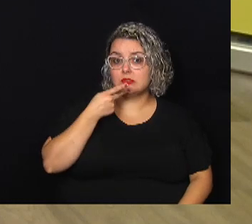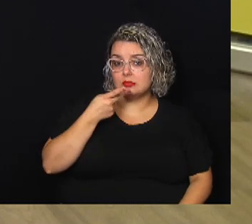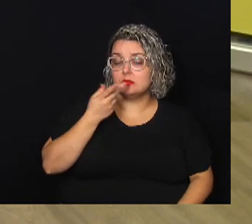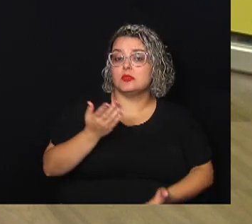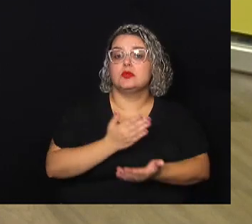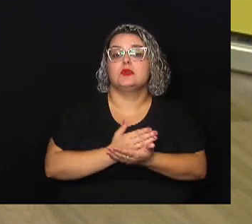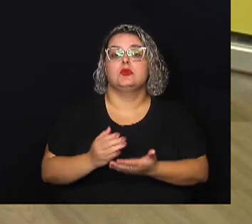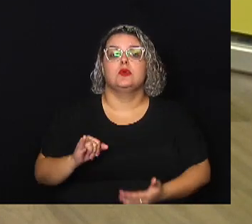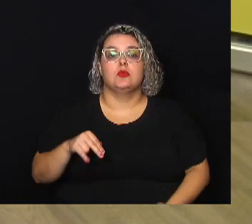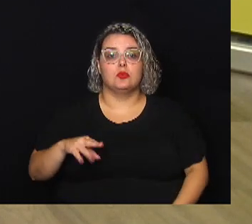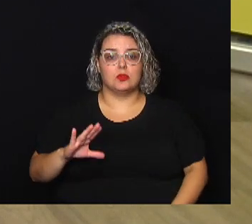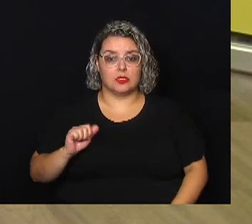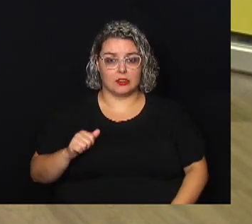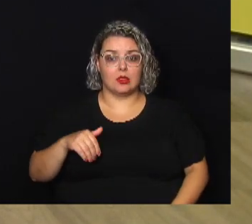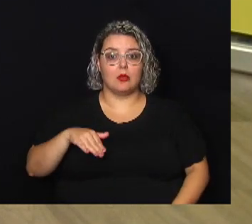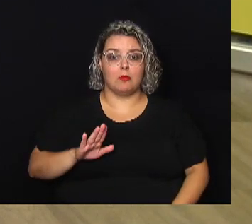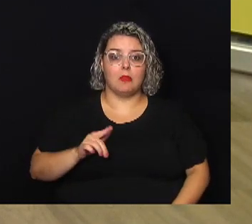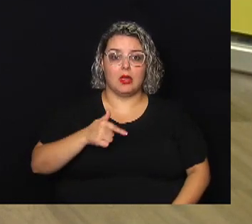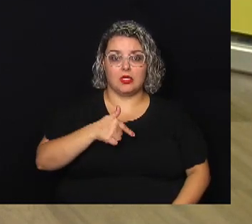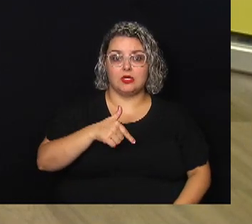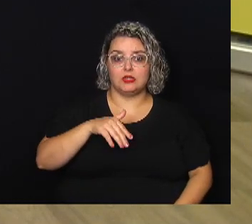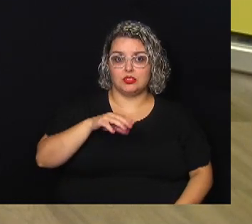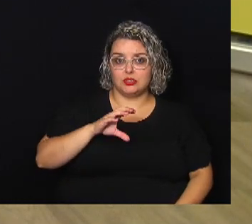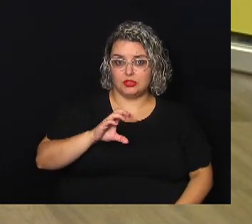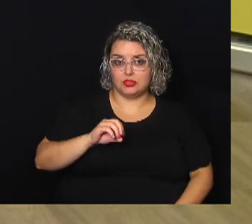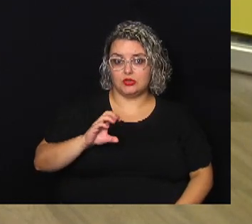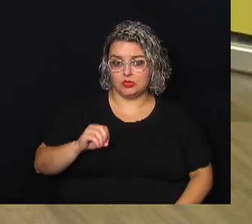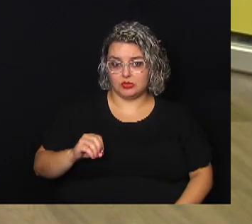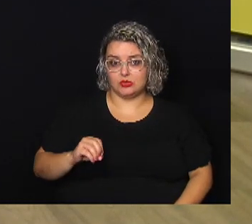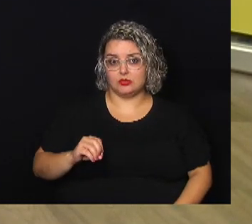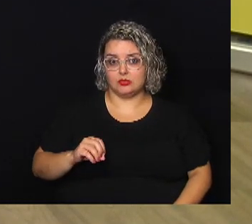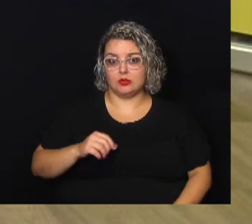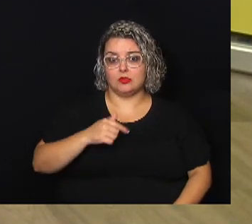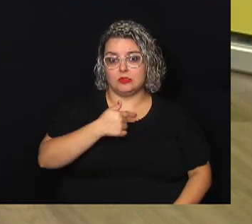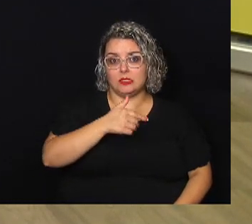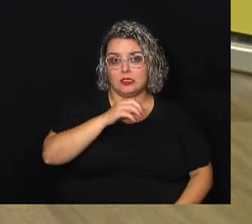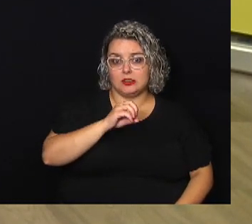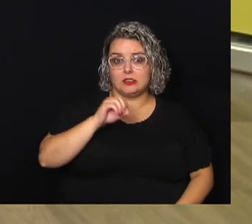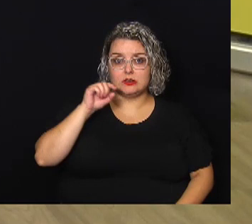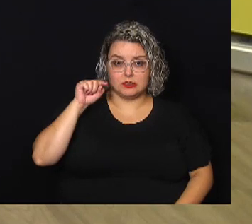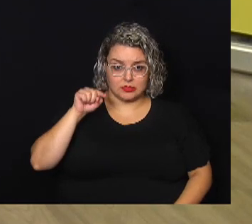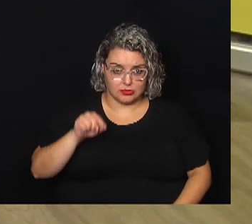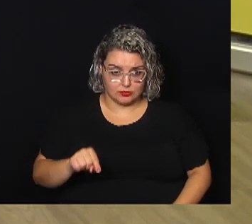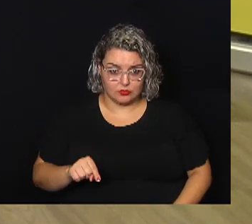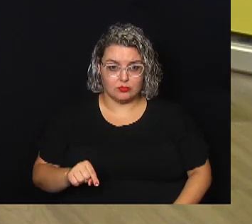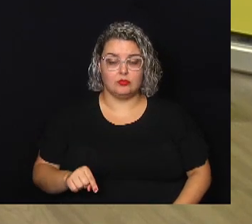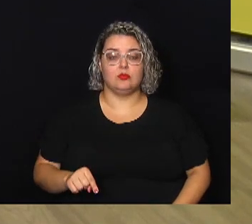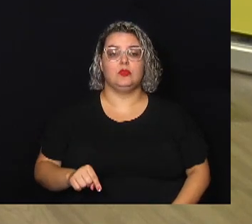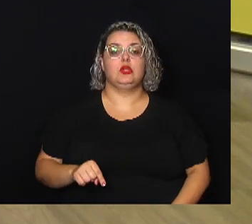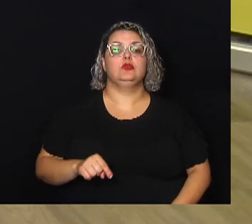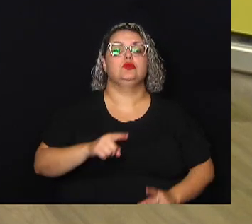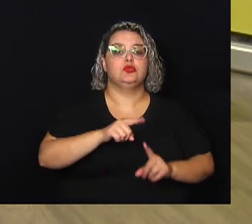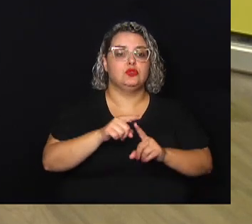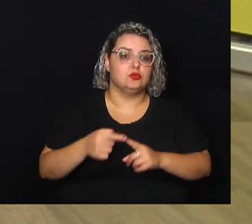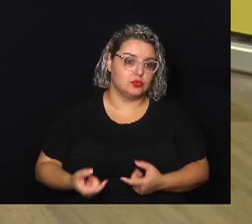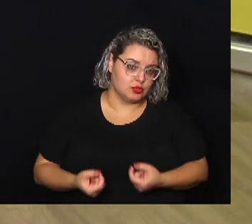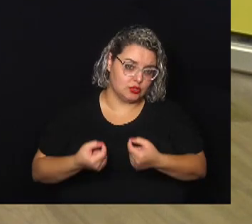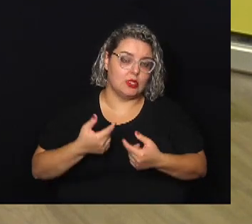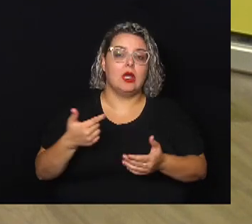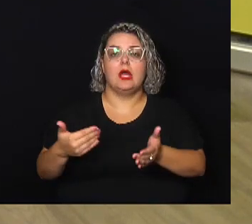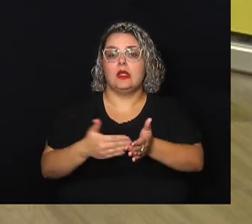INCA estima aí mais de 700 mil casos por ano até 2025 aí